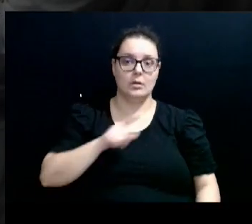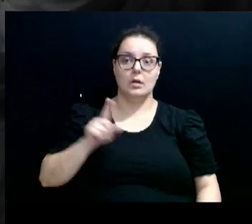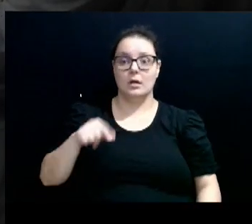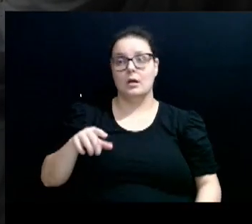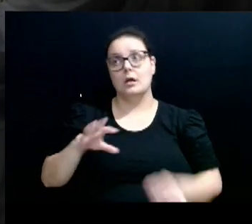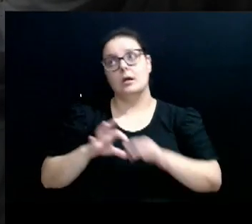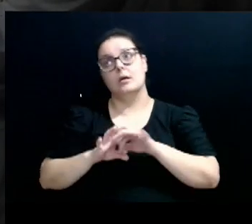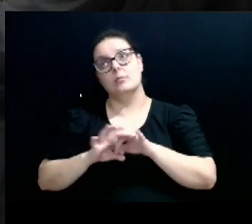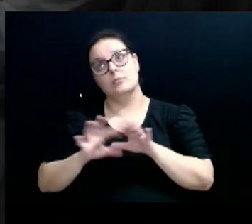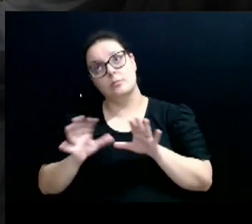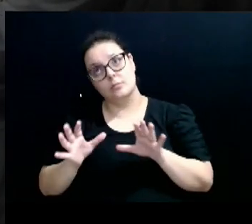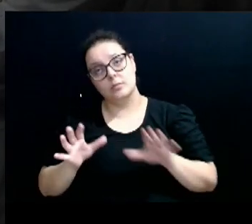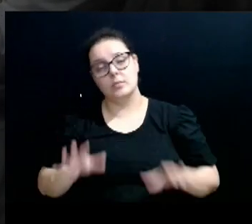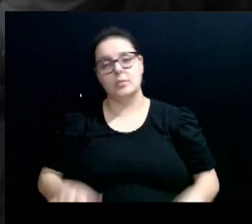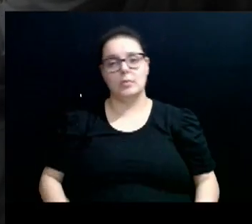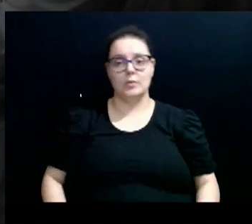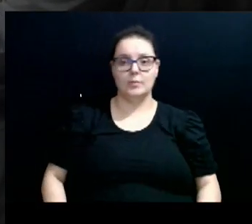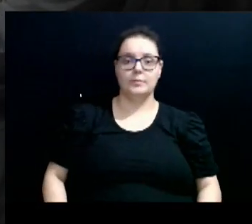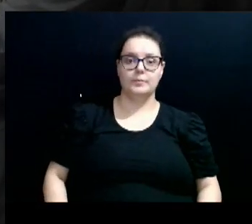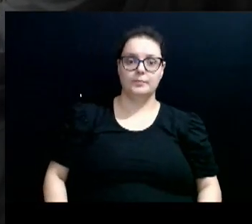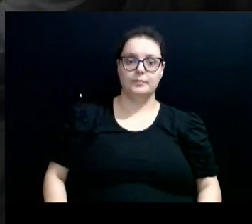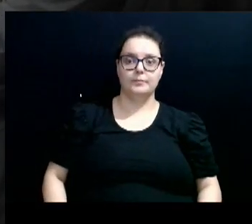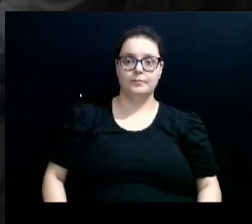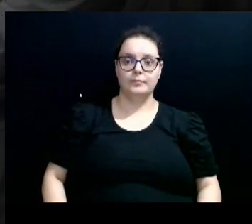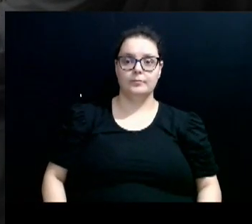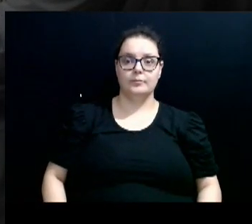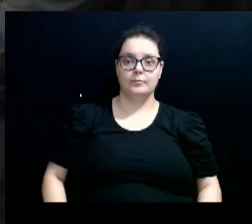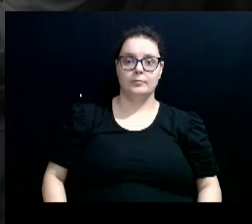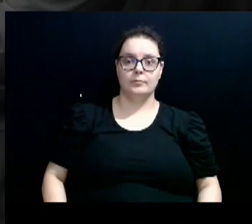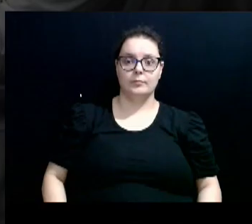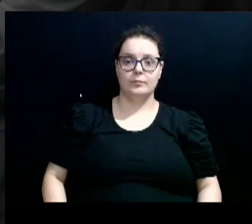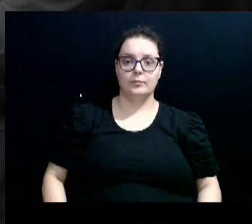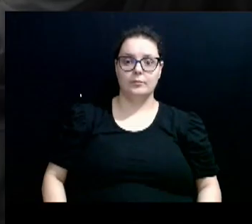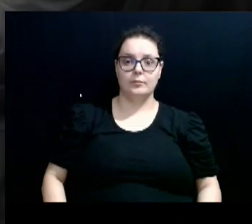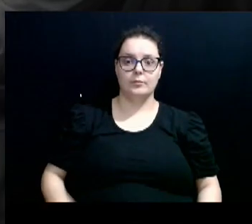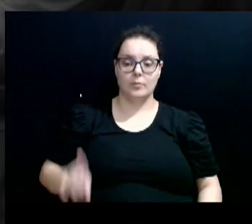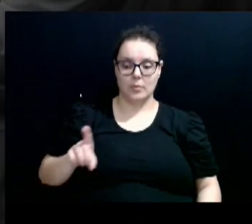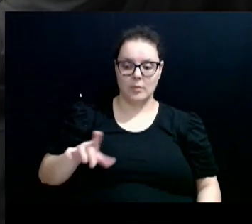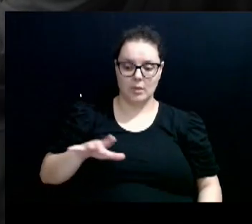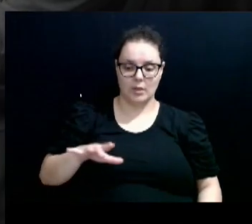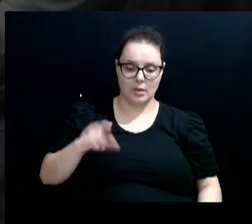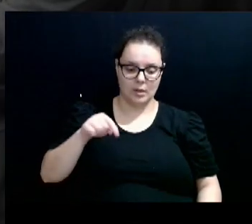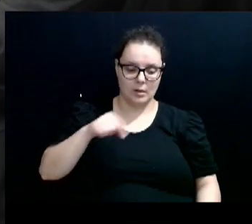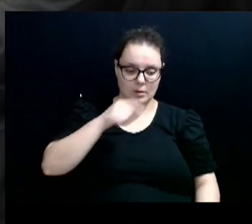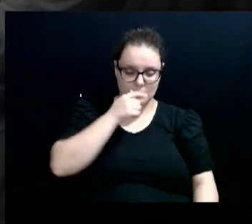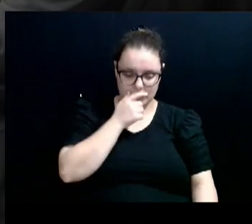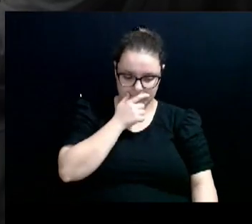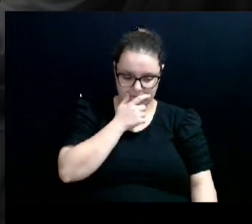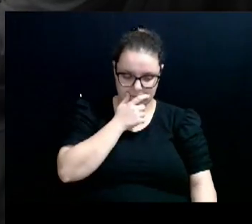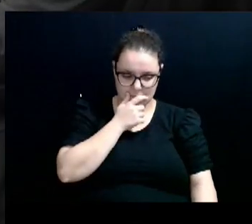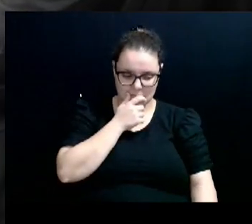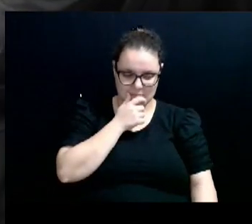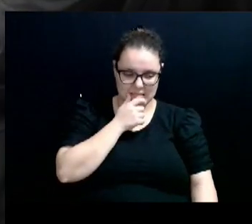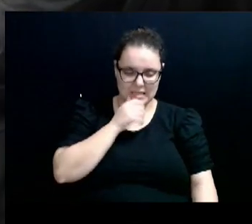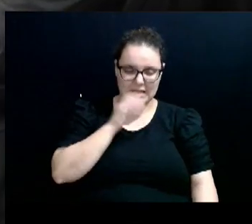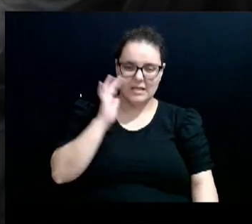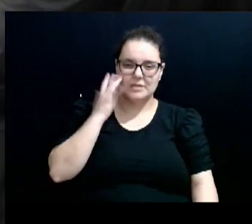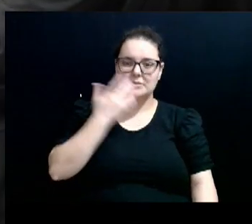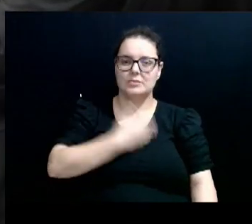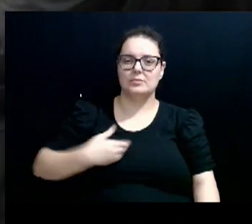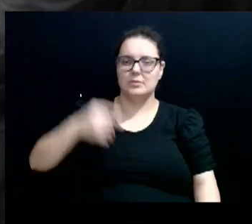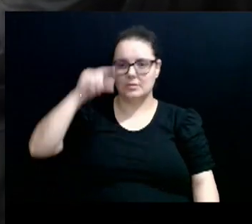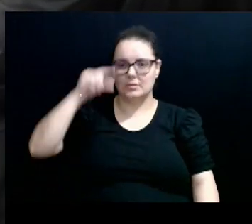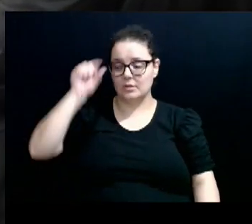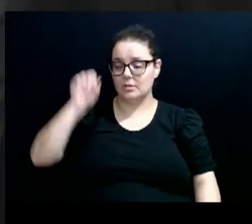foi com a diretora, aqui, na época acho que do governo Jonas, a Solange.